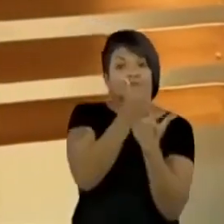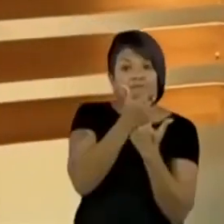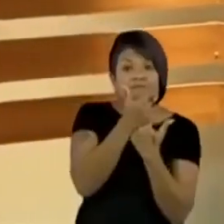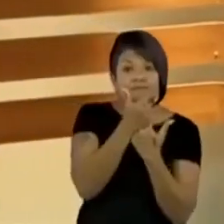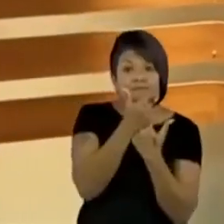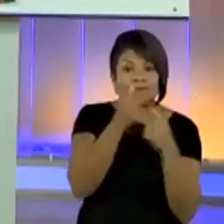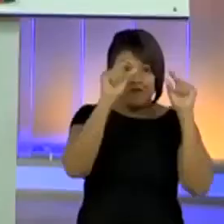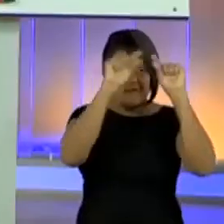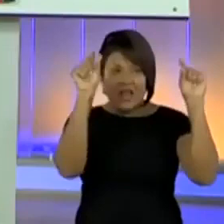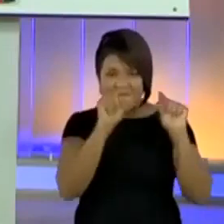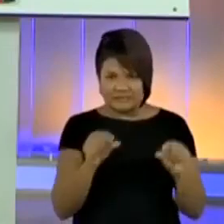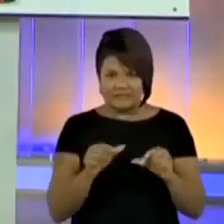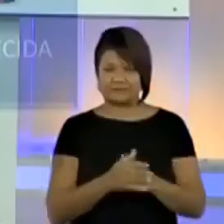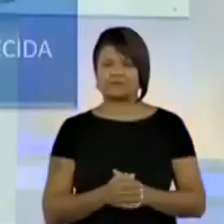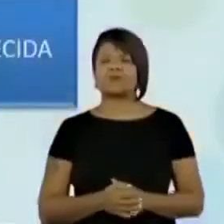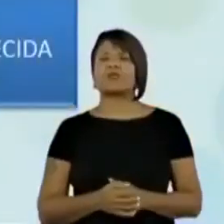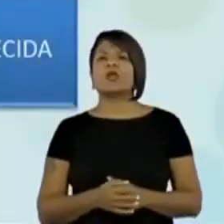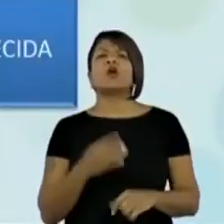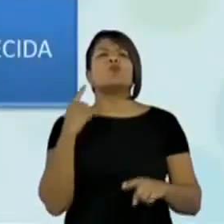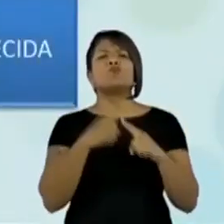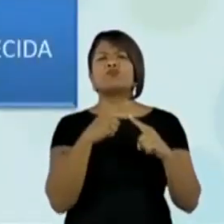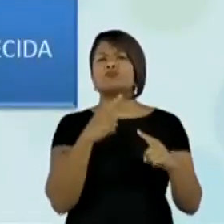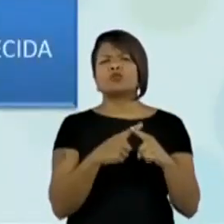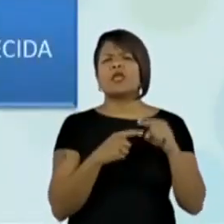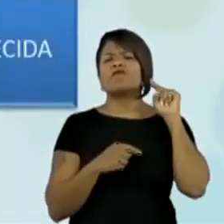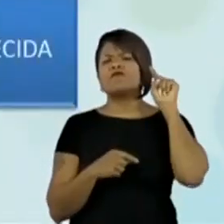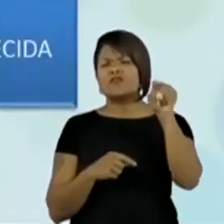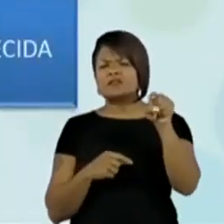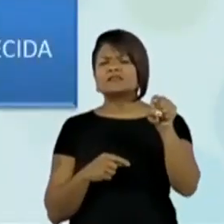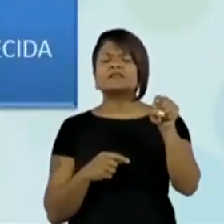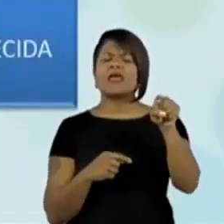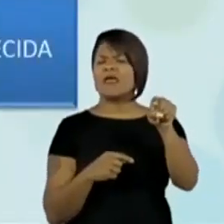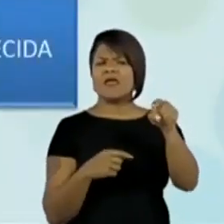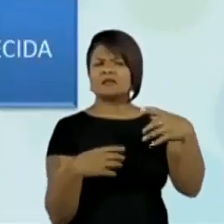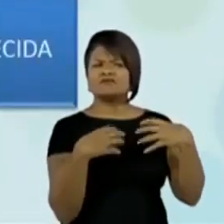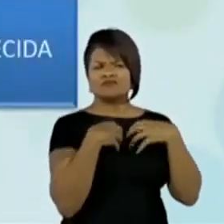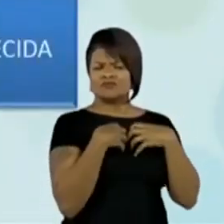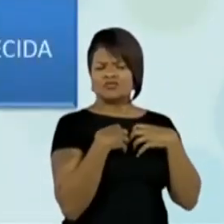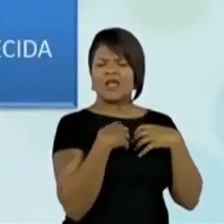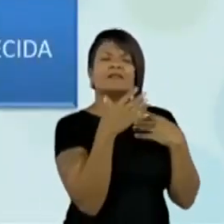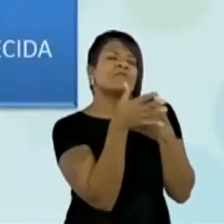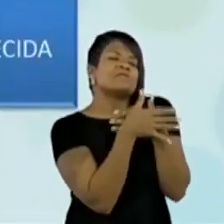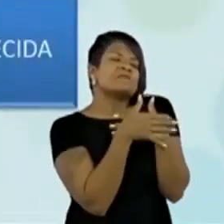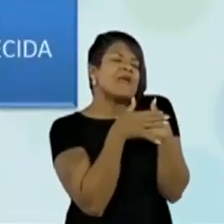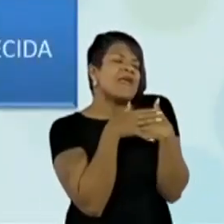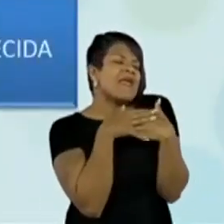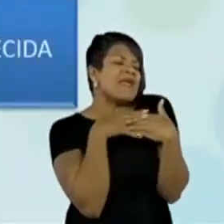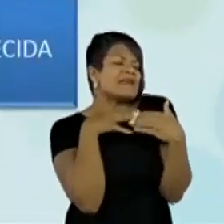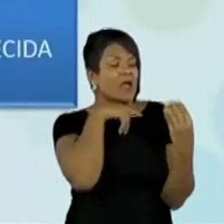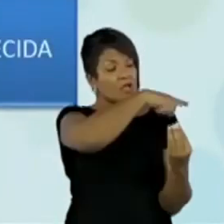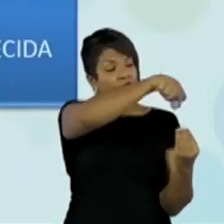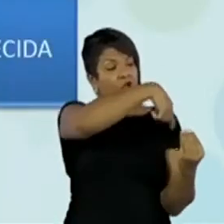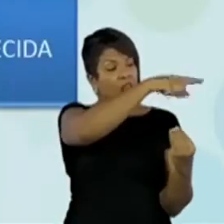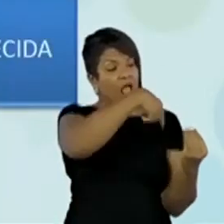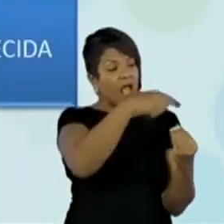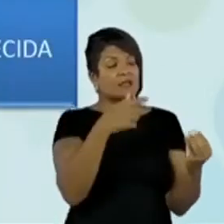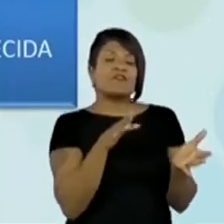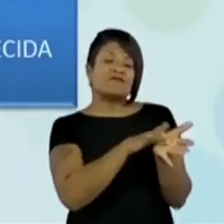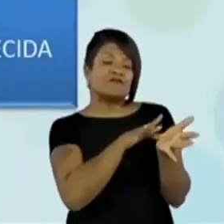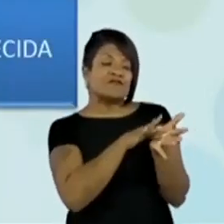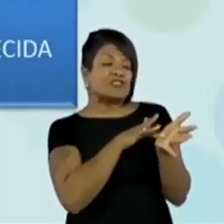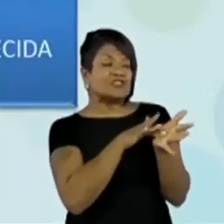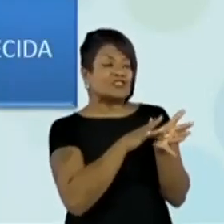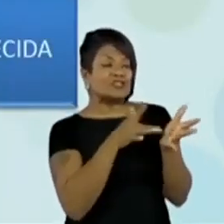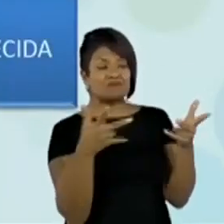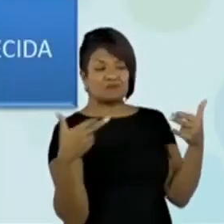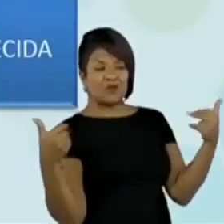para ver se dá o sentido. Olha lá. Por que está você com esse ar toda meiga, toda enrolada, para fingir alguma coisa nesse